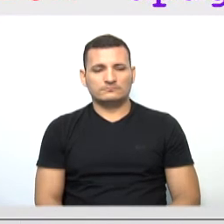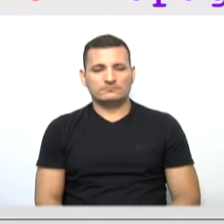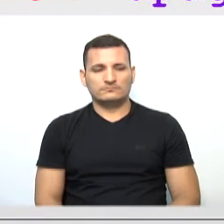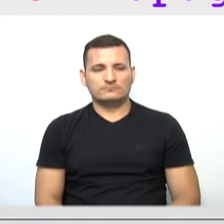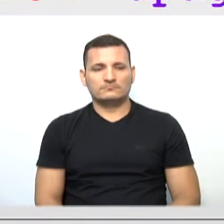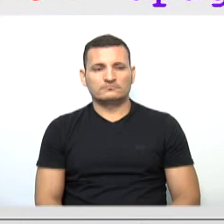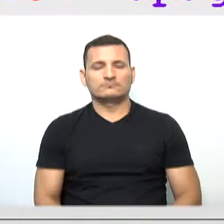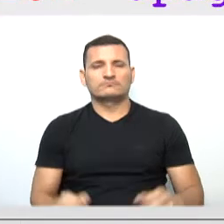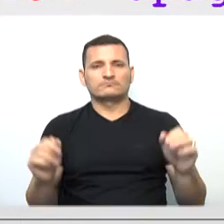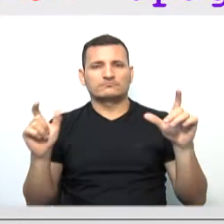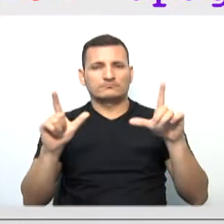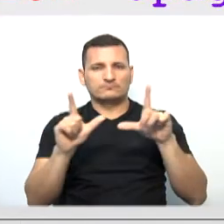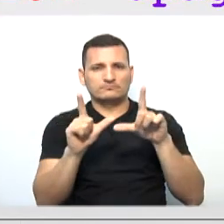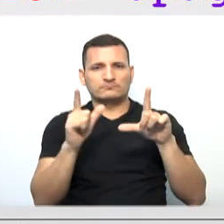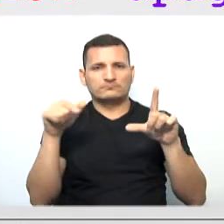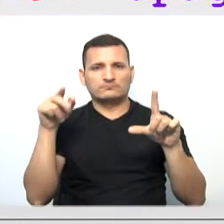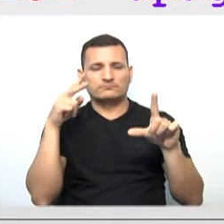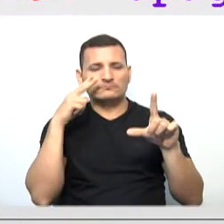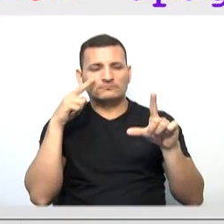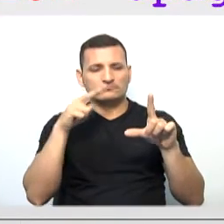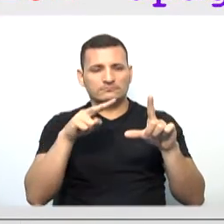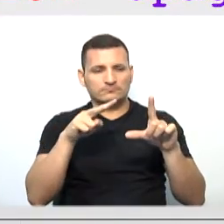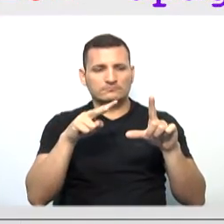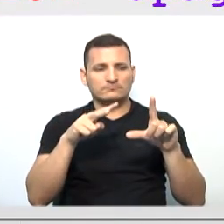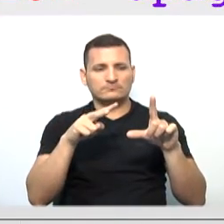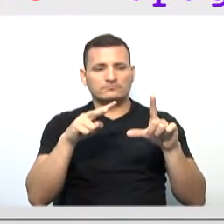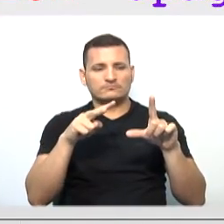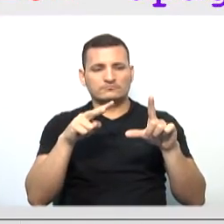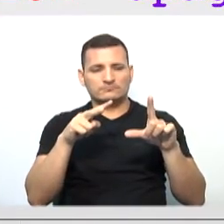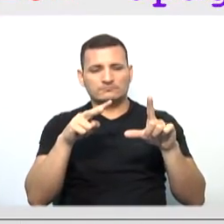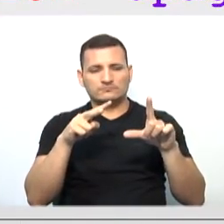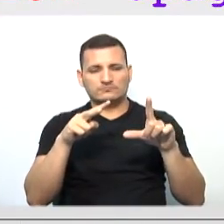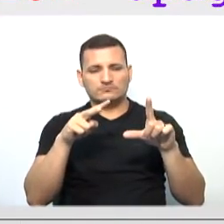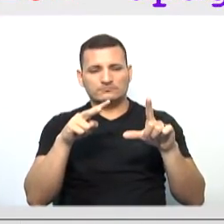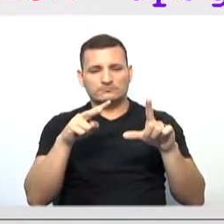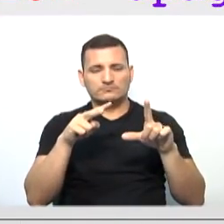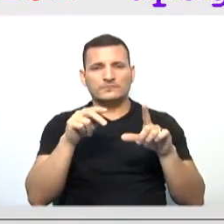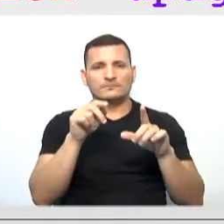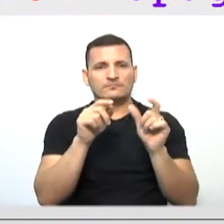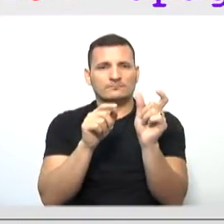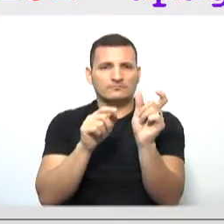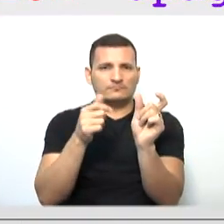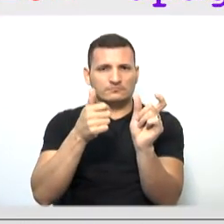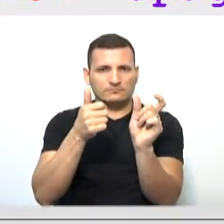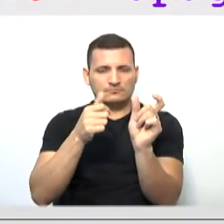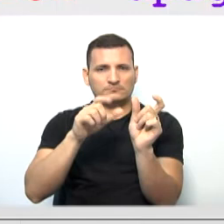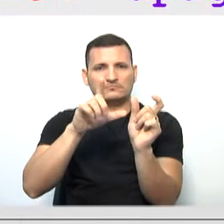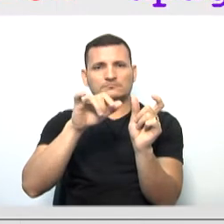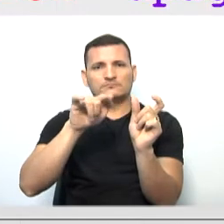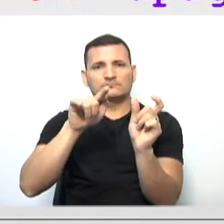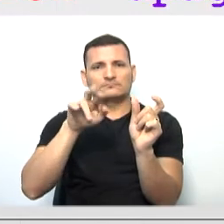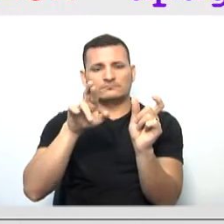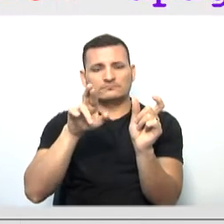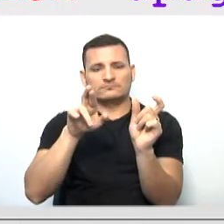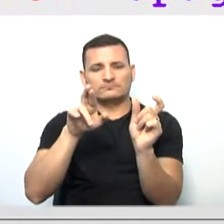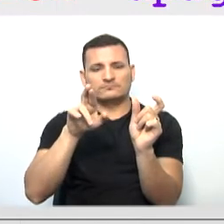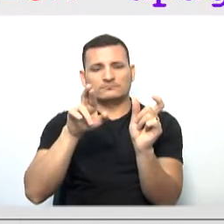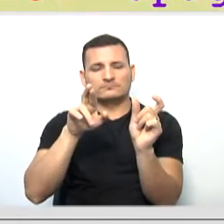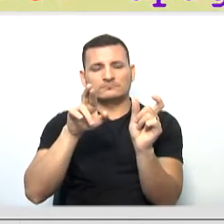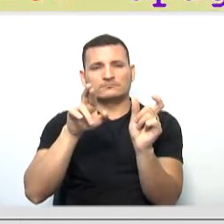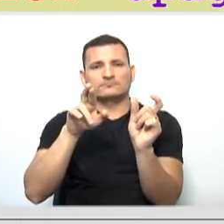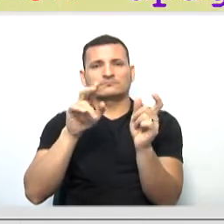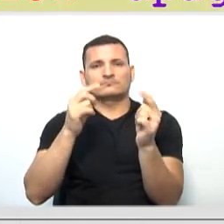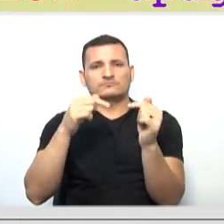o código por inteiro. Primeiro botão, aqui está o primeiro botão ligar, aqui eu inseri a